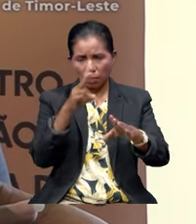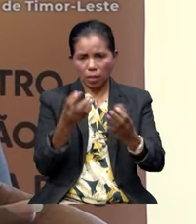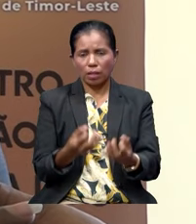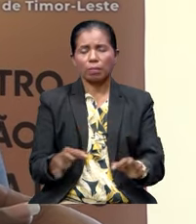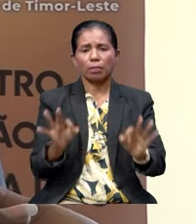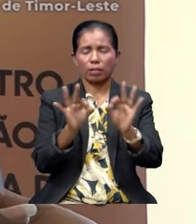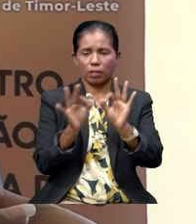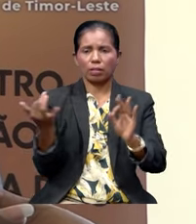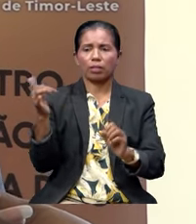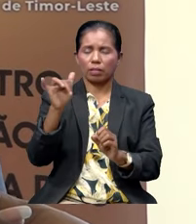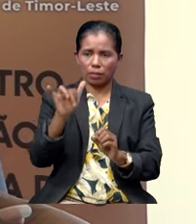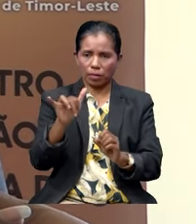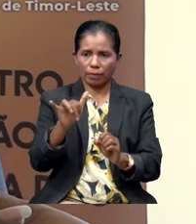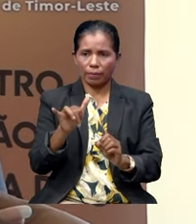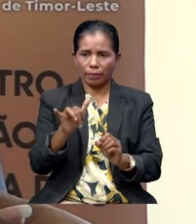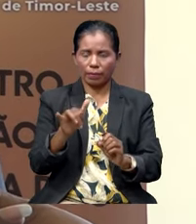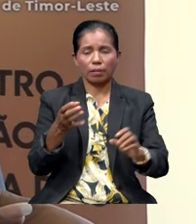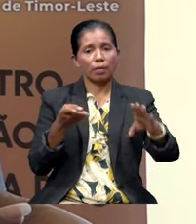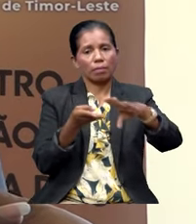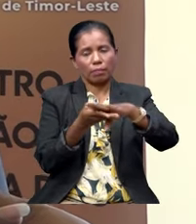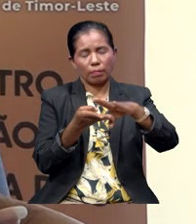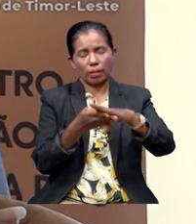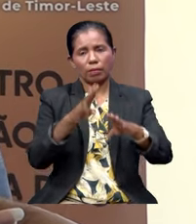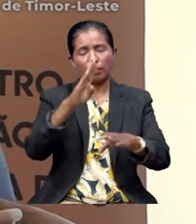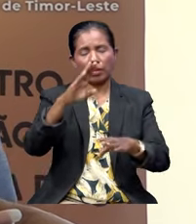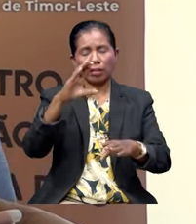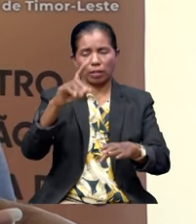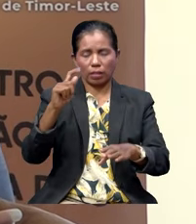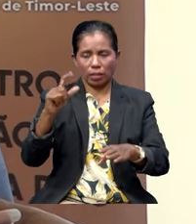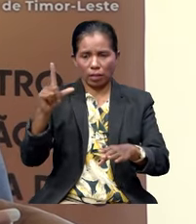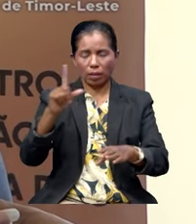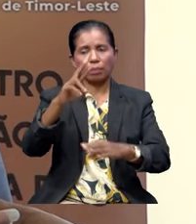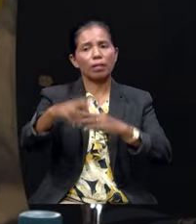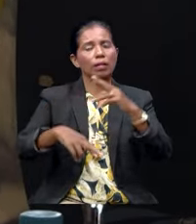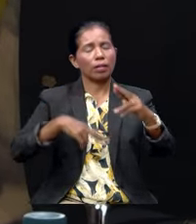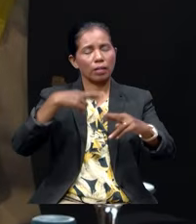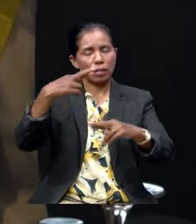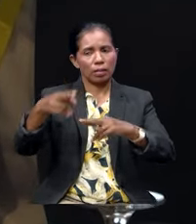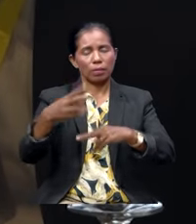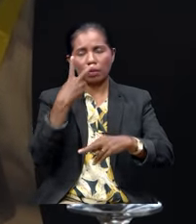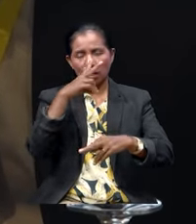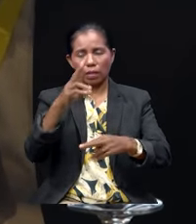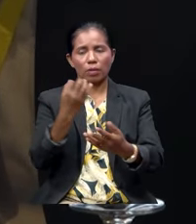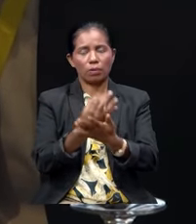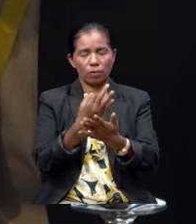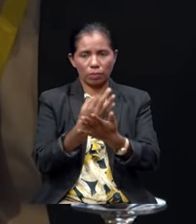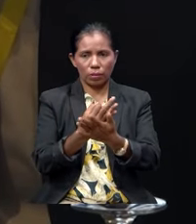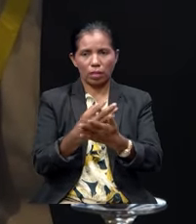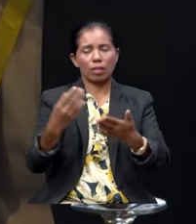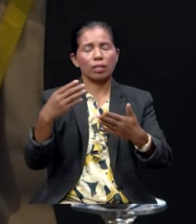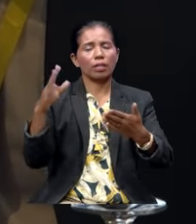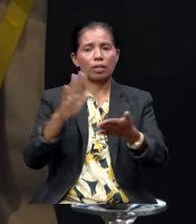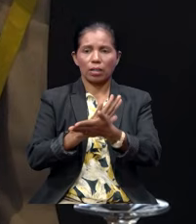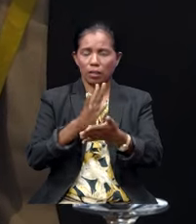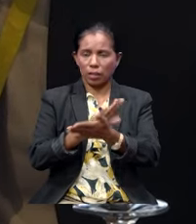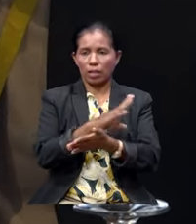importância do Banco Central para a circulação das notas de qualidade e o